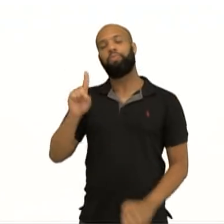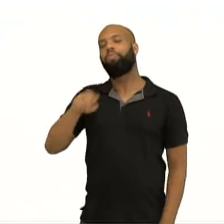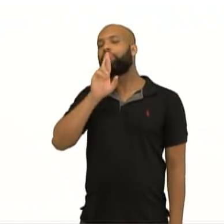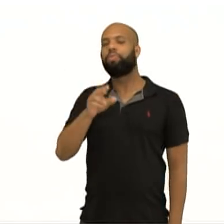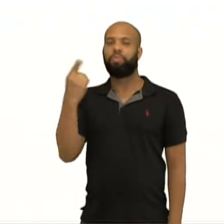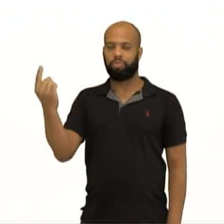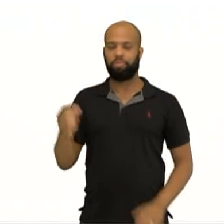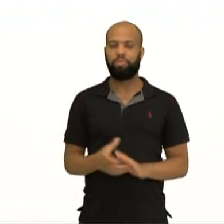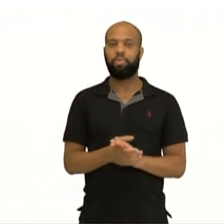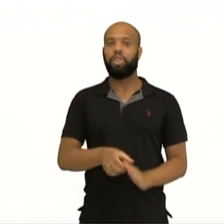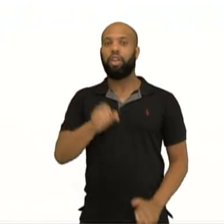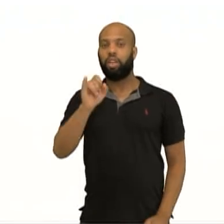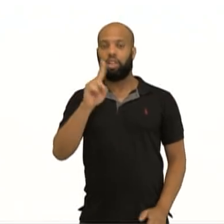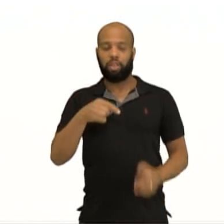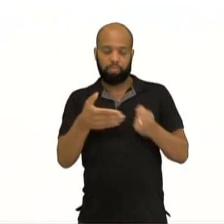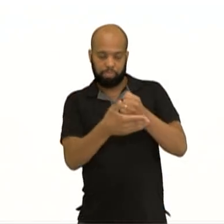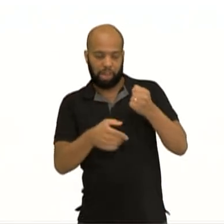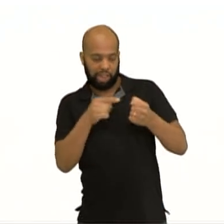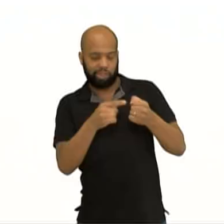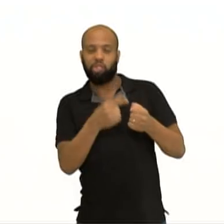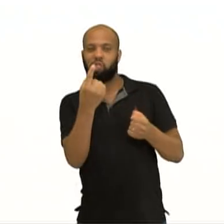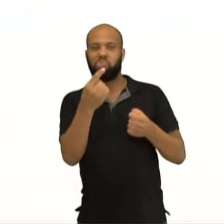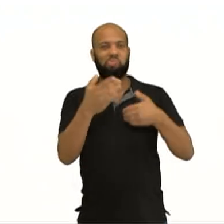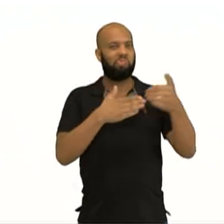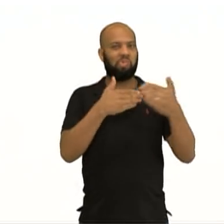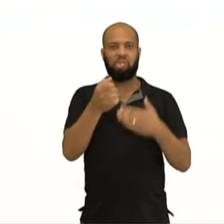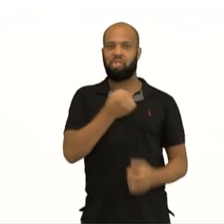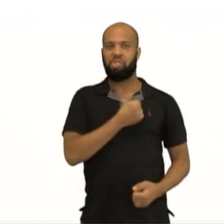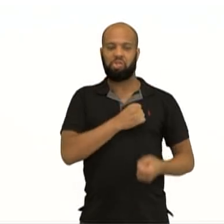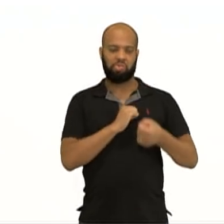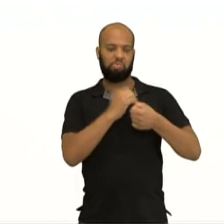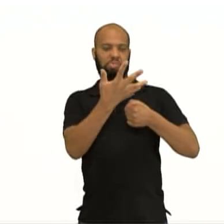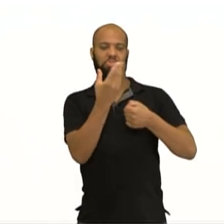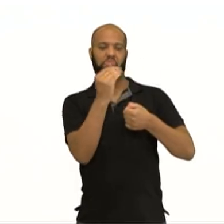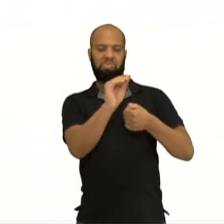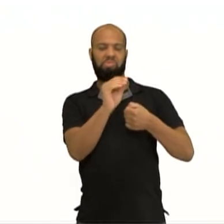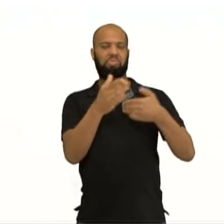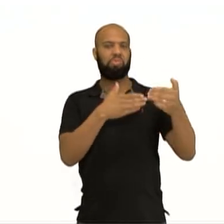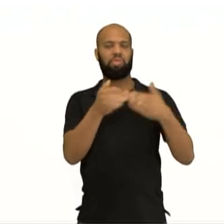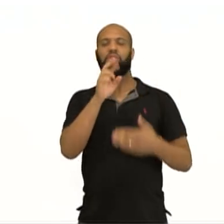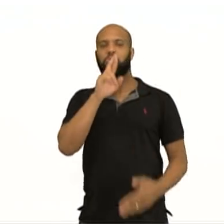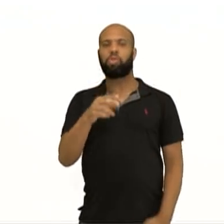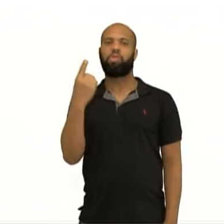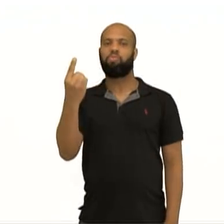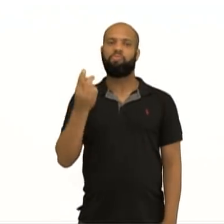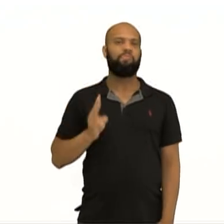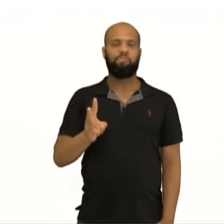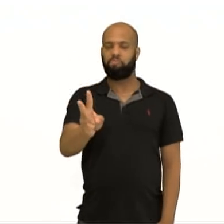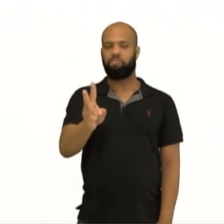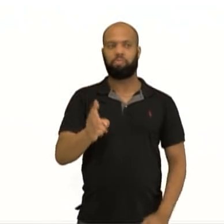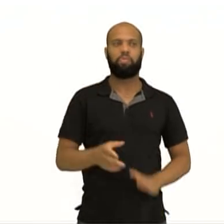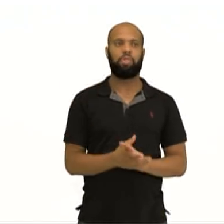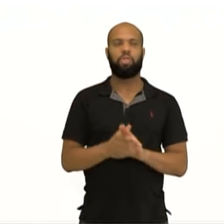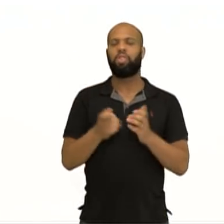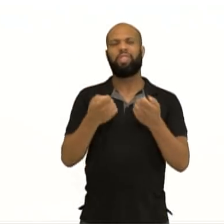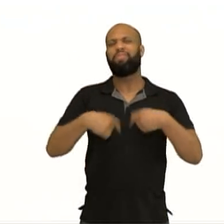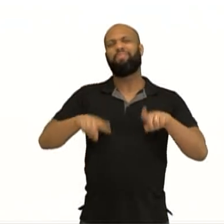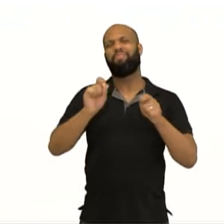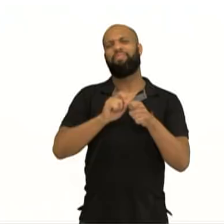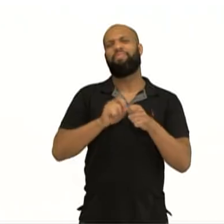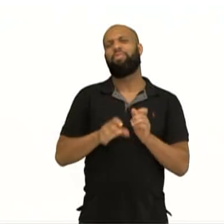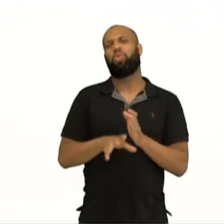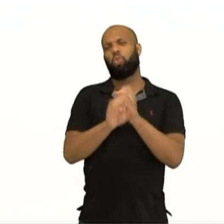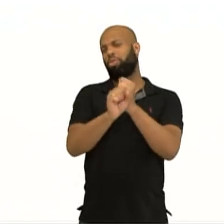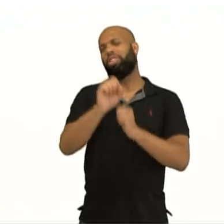base é 1, o expoente pode ser qualquer número que o resultado sempre vai dar 1, certo? Então, precisava fazer